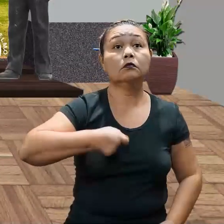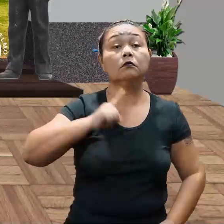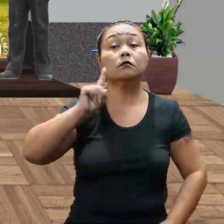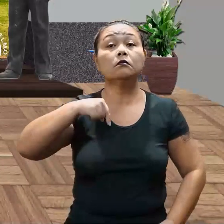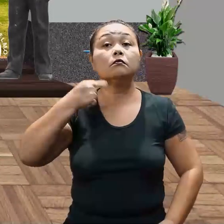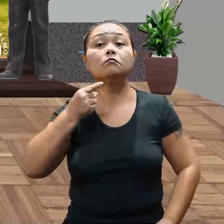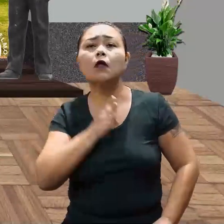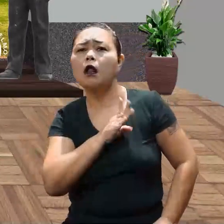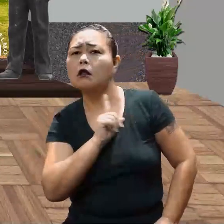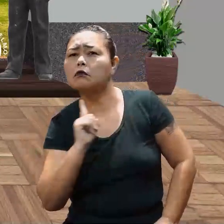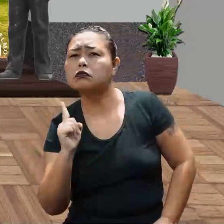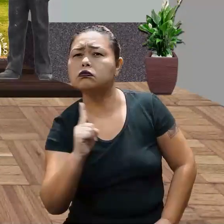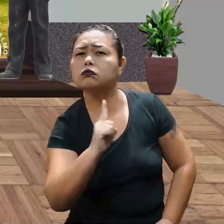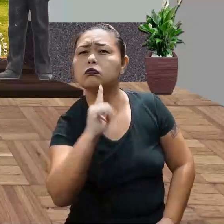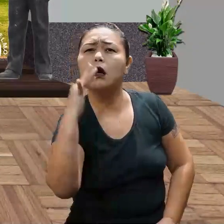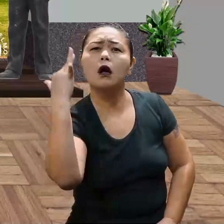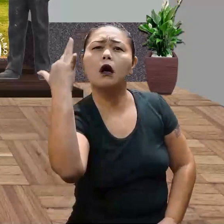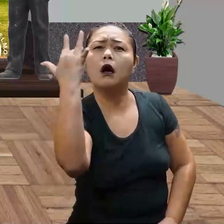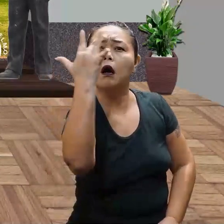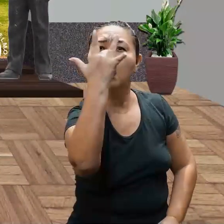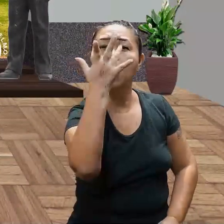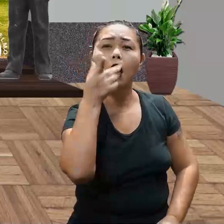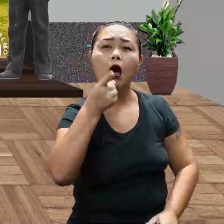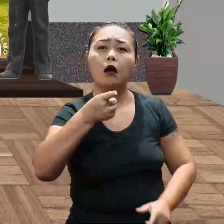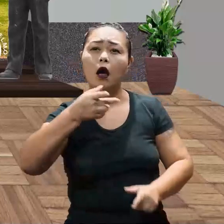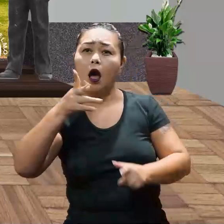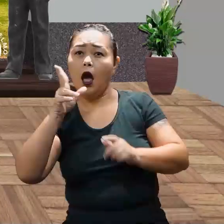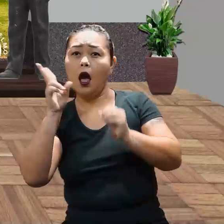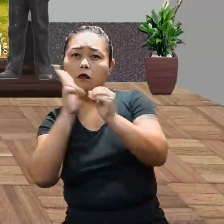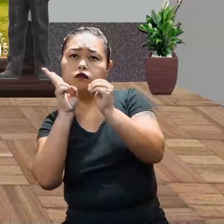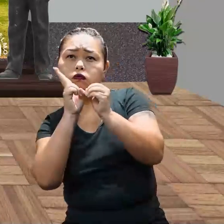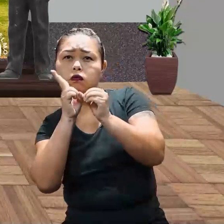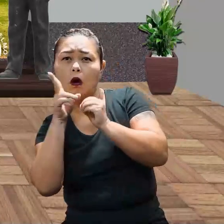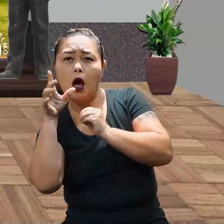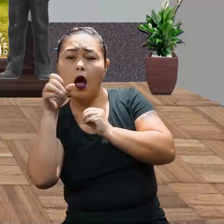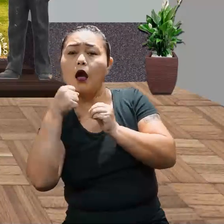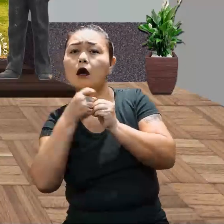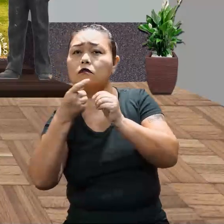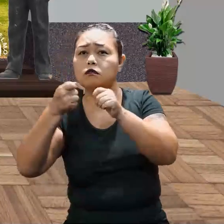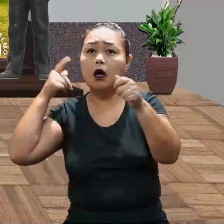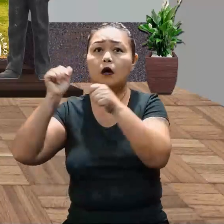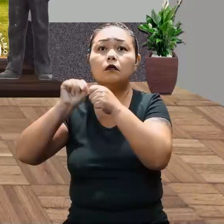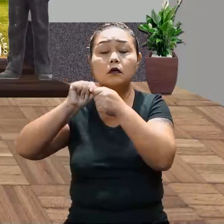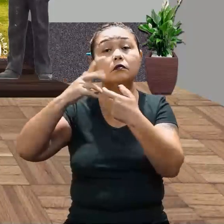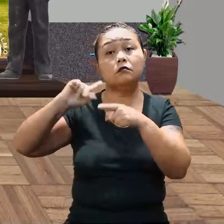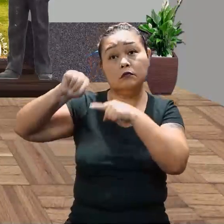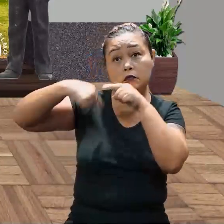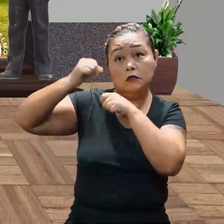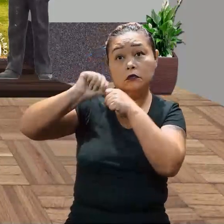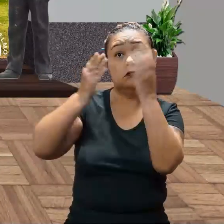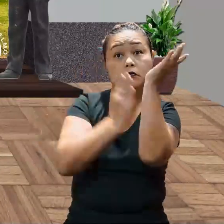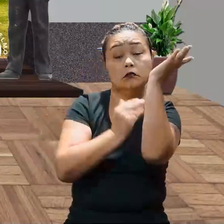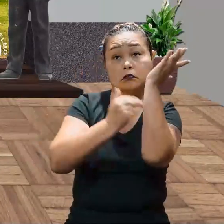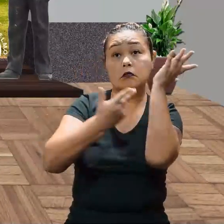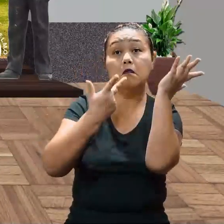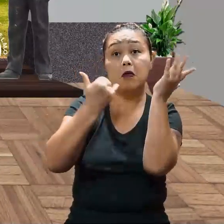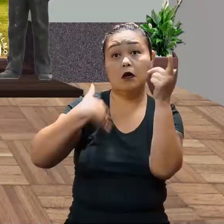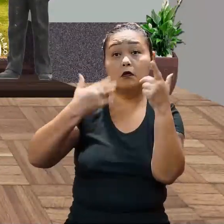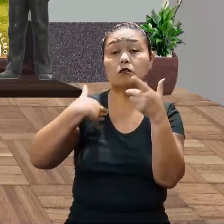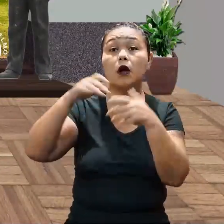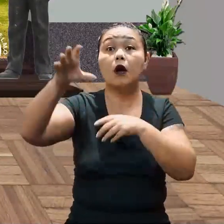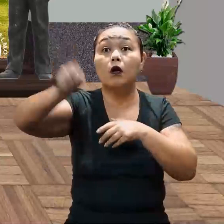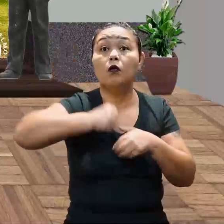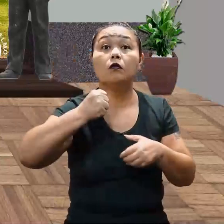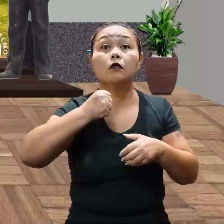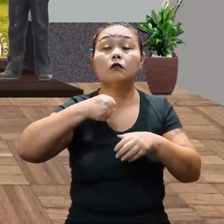quando eles adentravam dentro da mata, eles eram atacados por indígenas. Inclusive, eu sou filho de seringueiro, meu pai, quando criança, foi